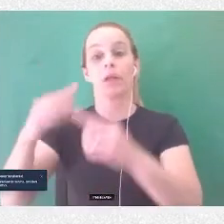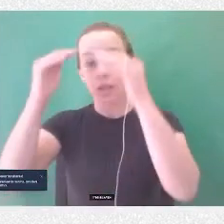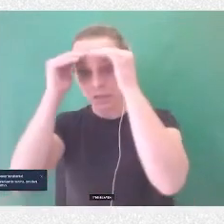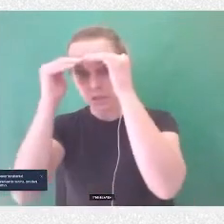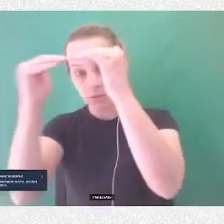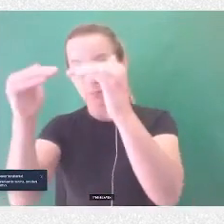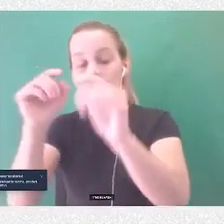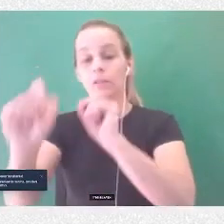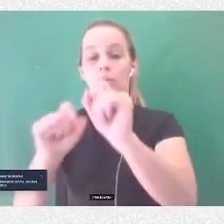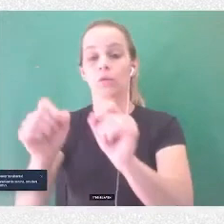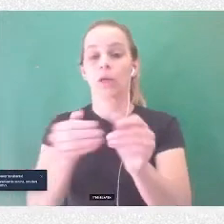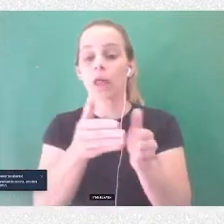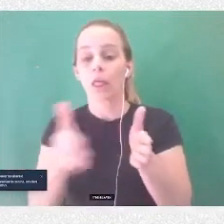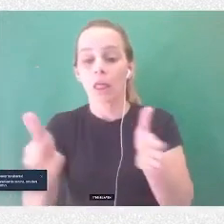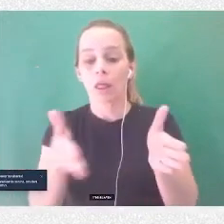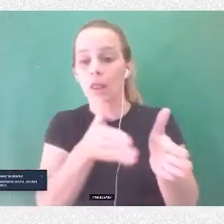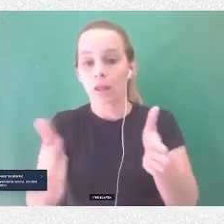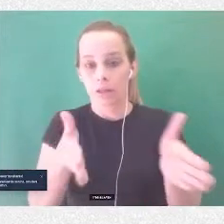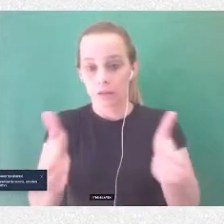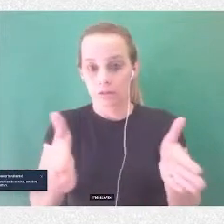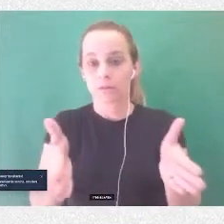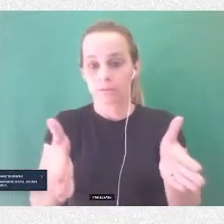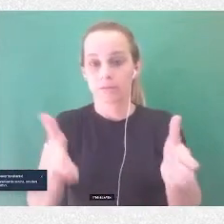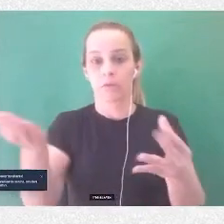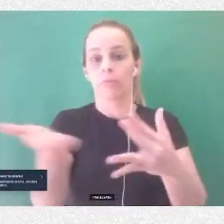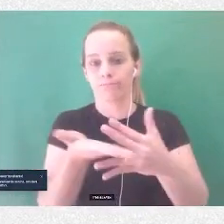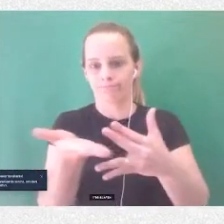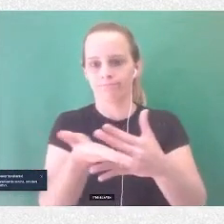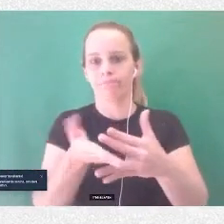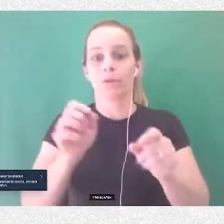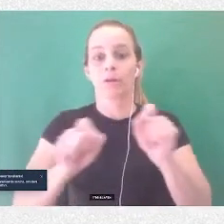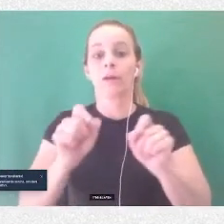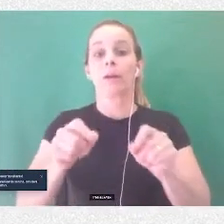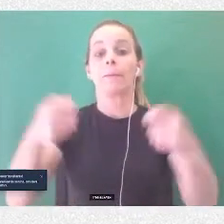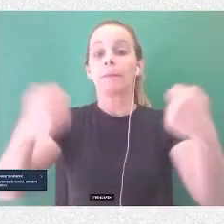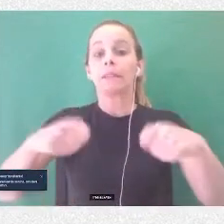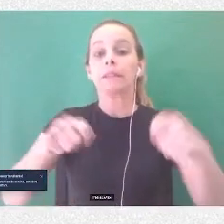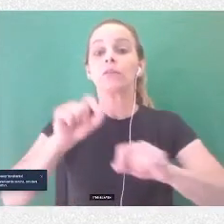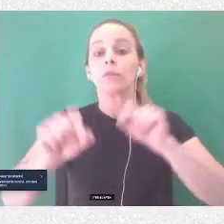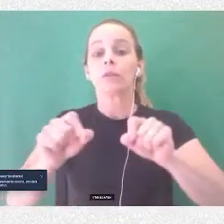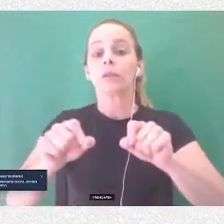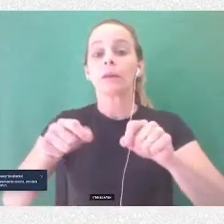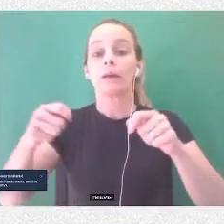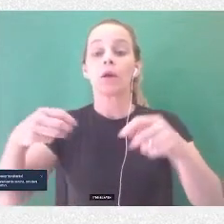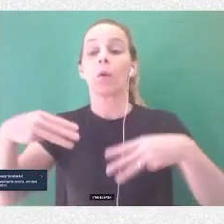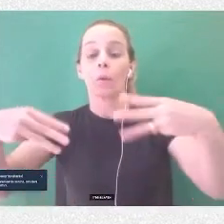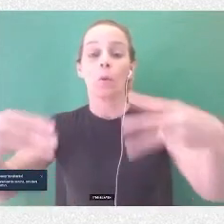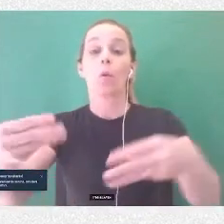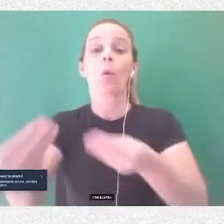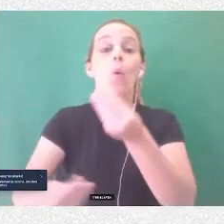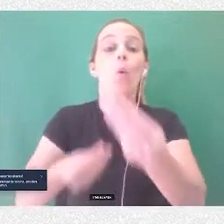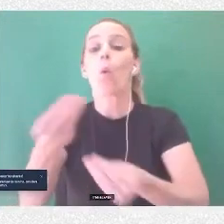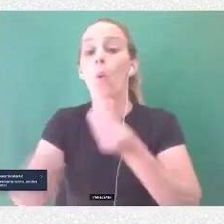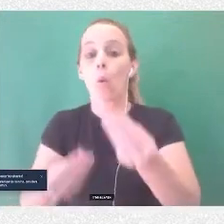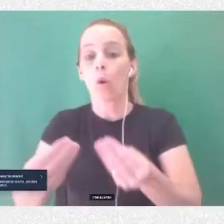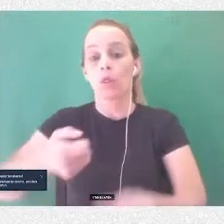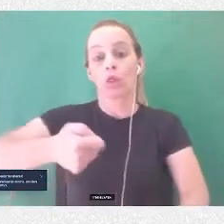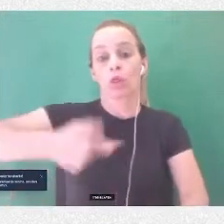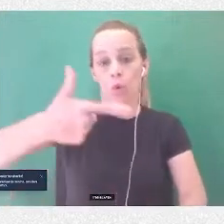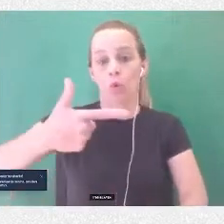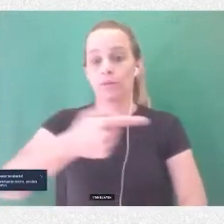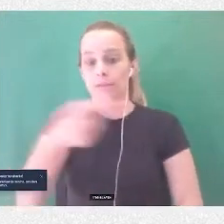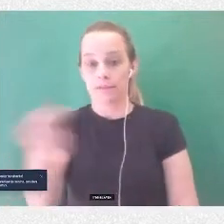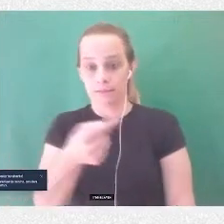o intervalo preconizado pelo Ministério da Saúde, pelo Programa Nacional de Imunizações e pelas fabricantes de 12 semanas entre a primeira e a segunda